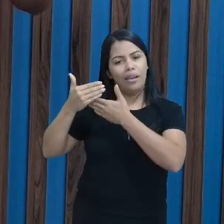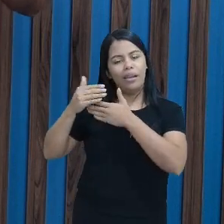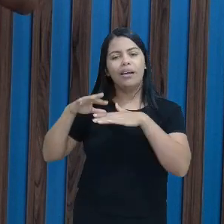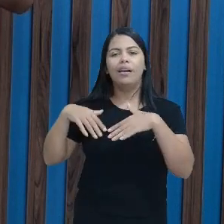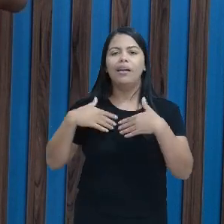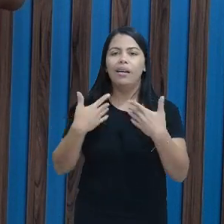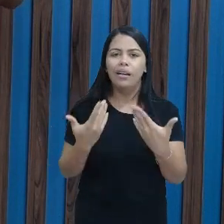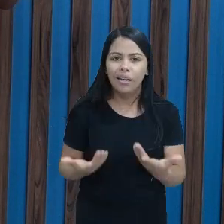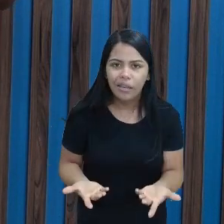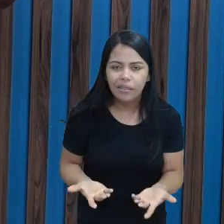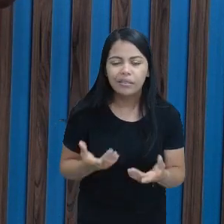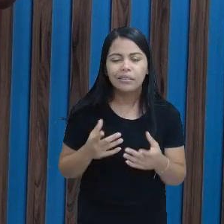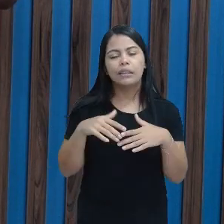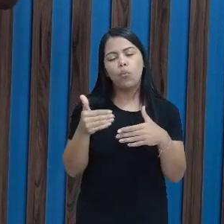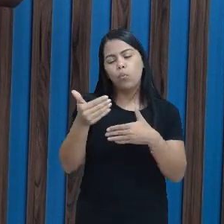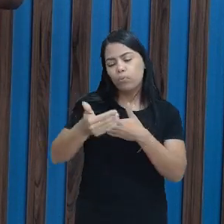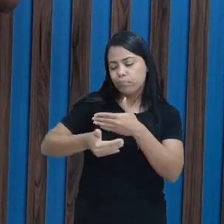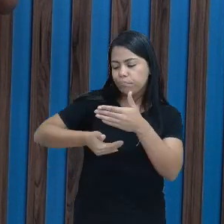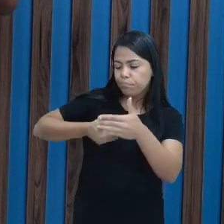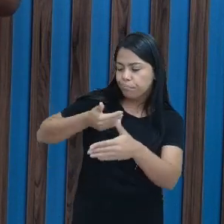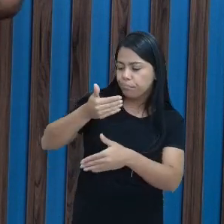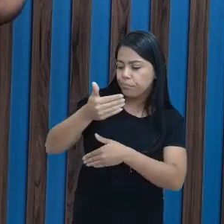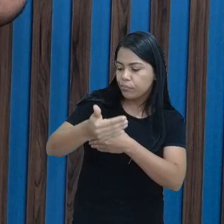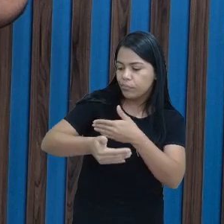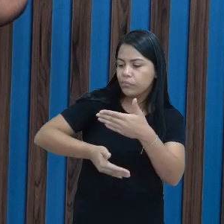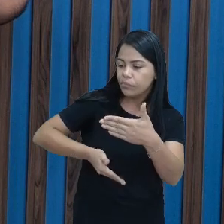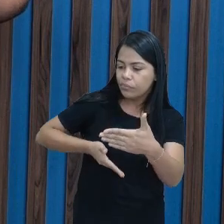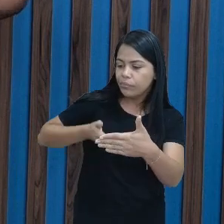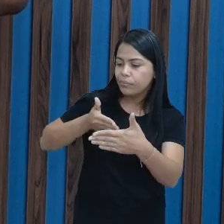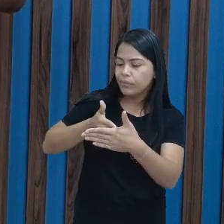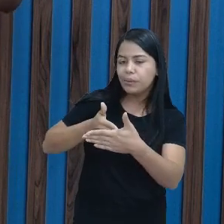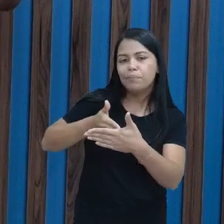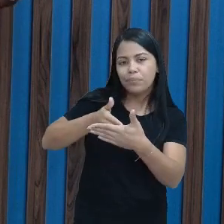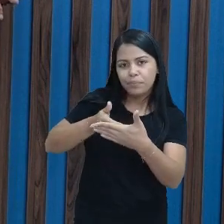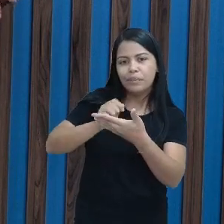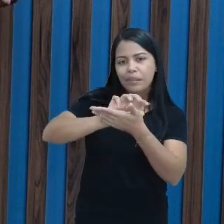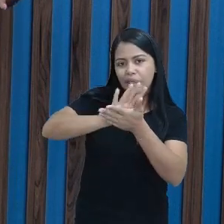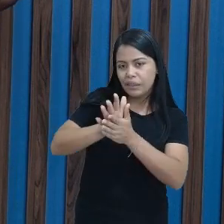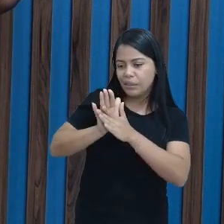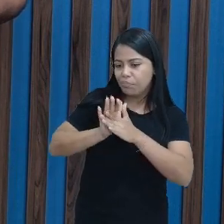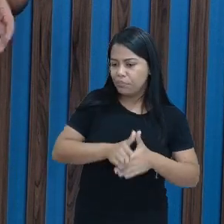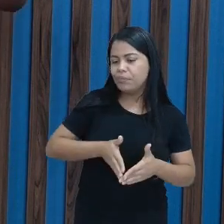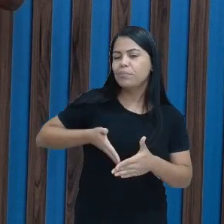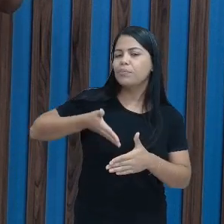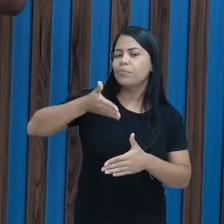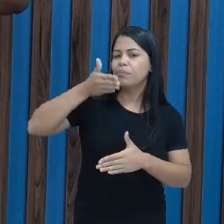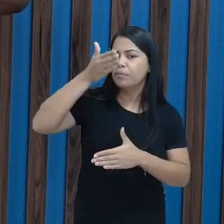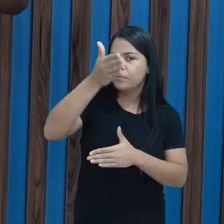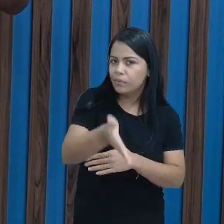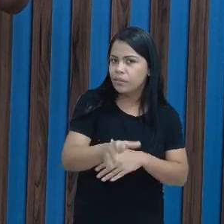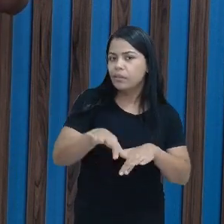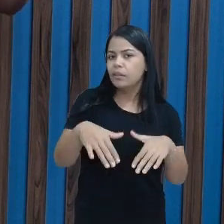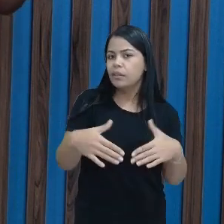oca, e que com o tempo essas barreiras são quebradas e a gente vê que parte de uma